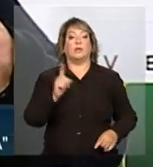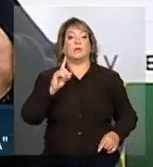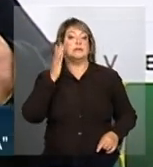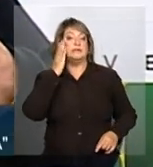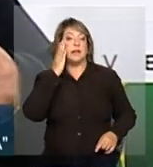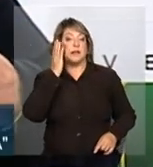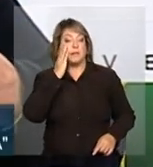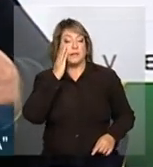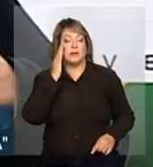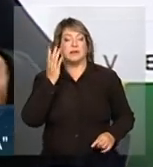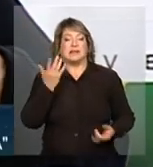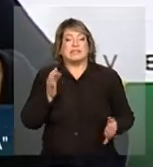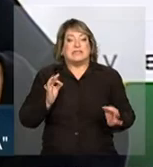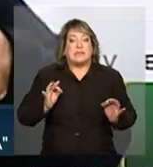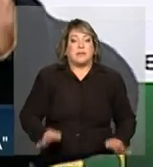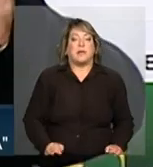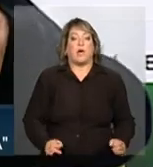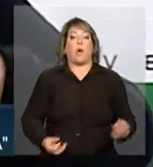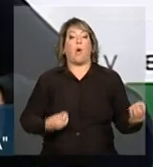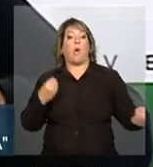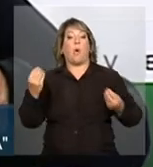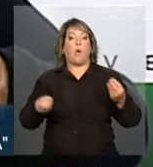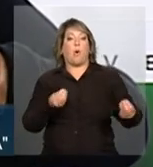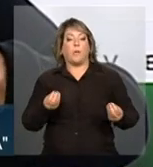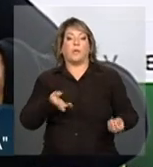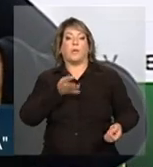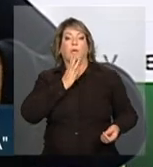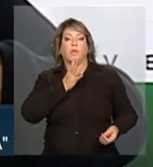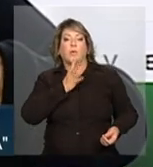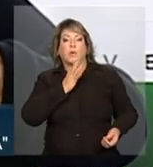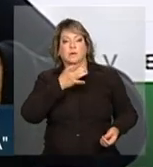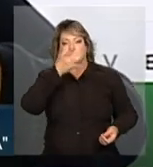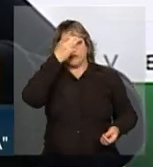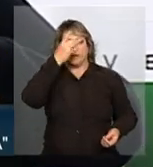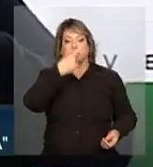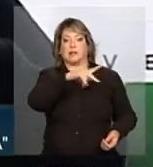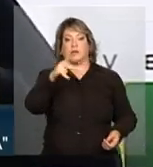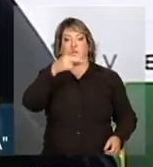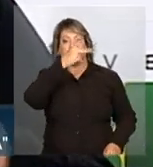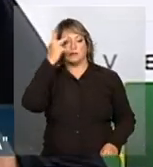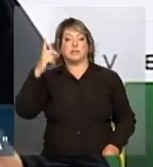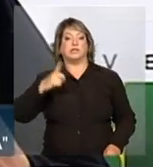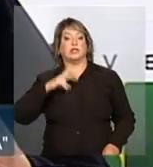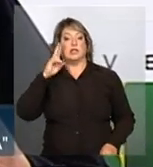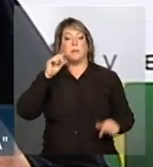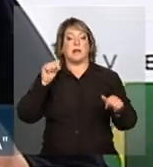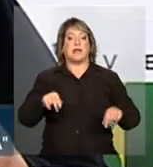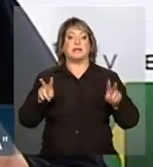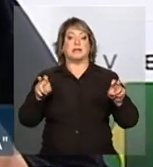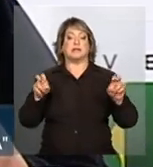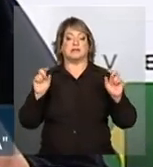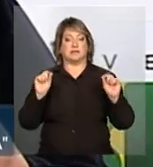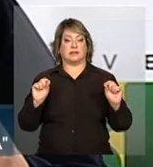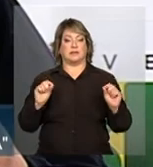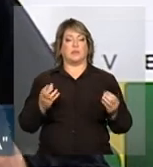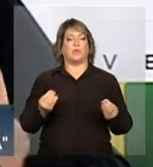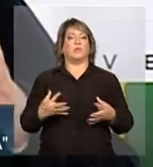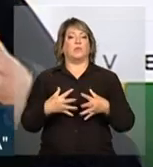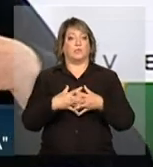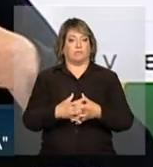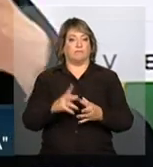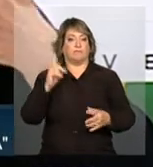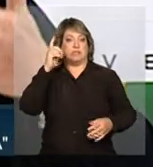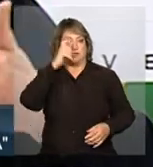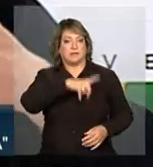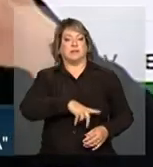a percepção que as pessoas e o conhecimento que os entrevistados teriam deste quadro, que é bastante complexo.